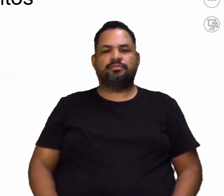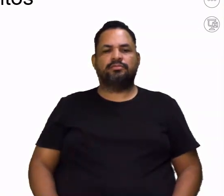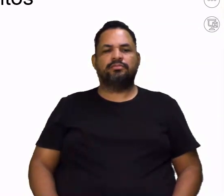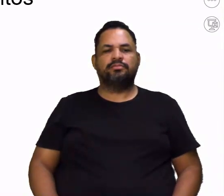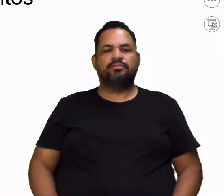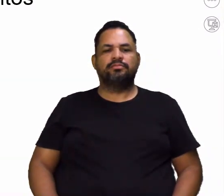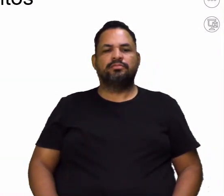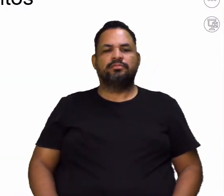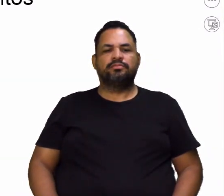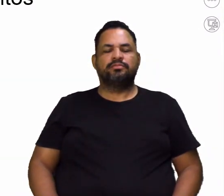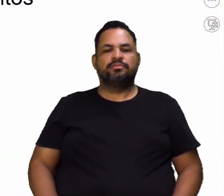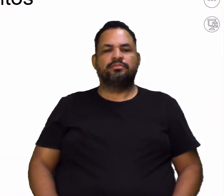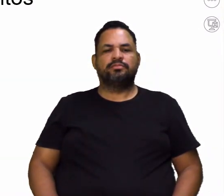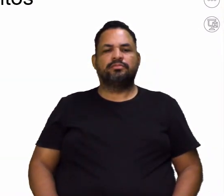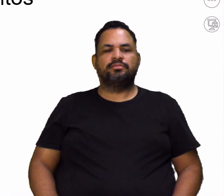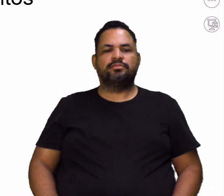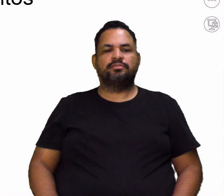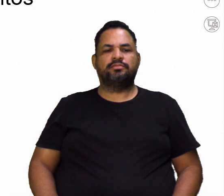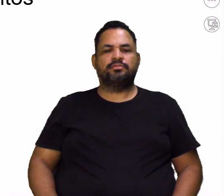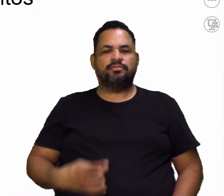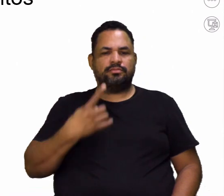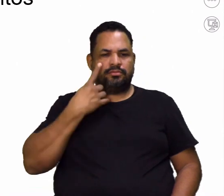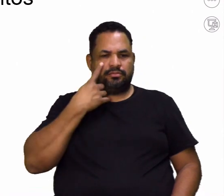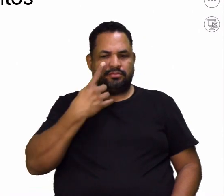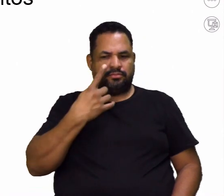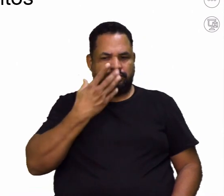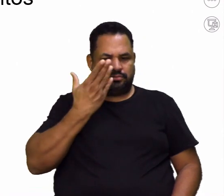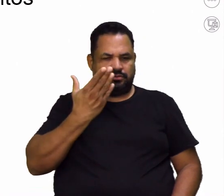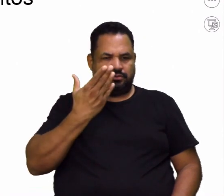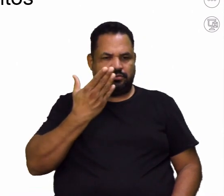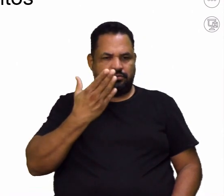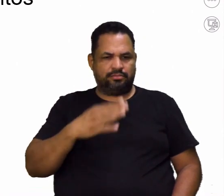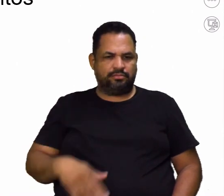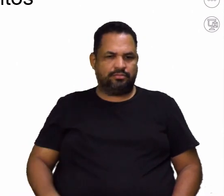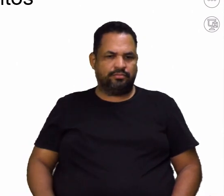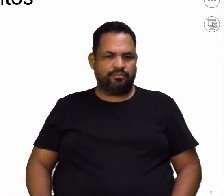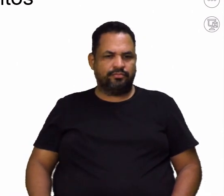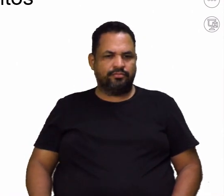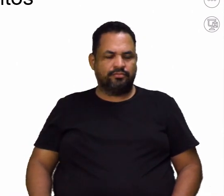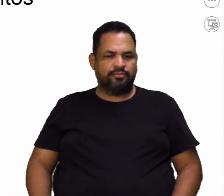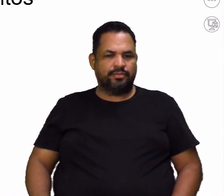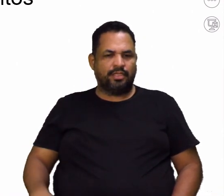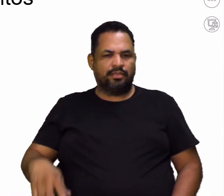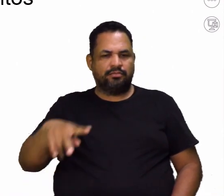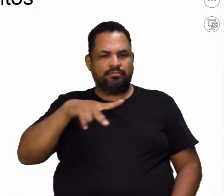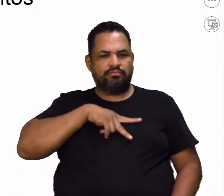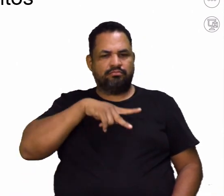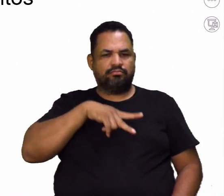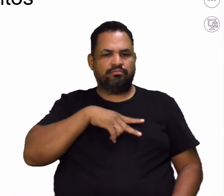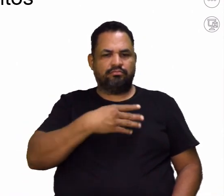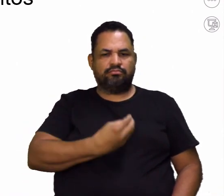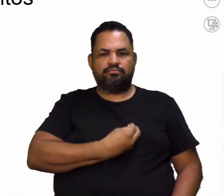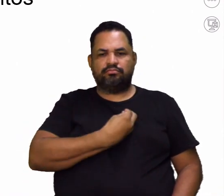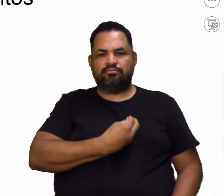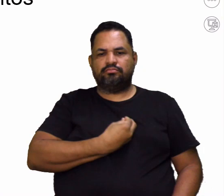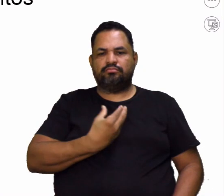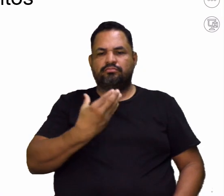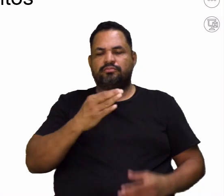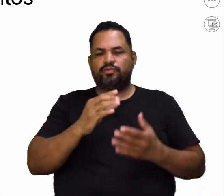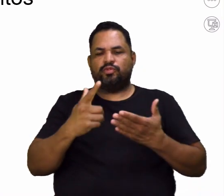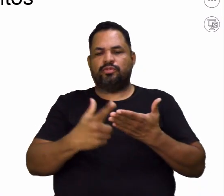chegando aqui ó observa bem admissão autobiográfica de O Ateneu